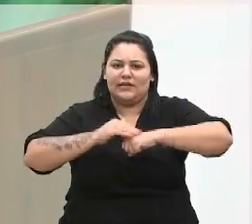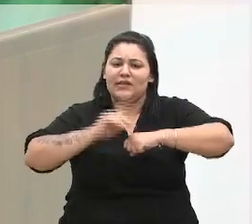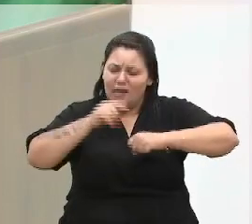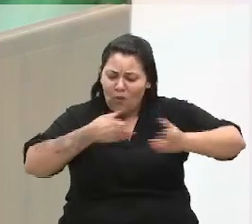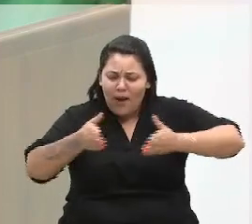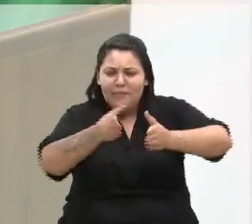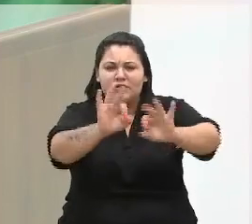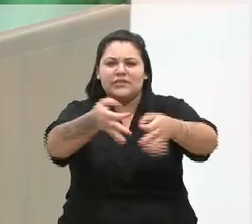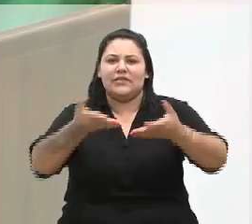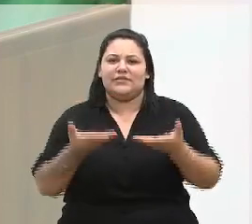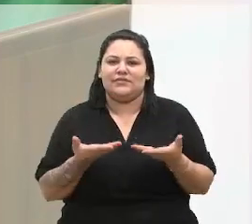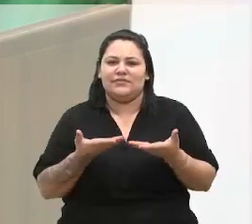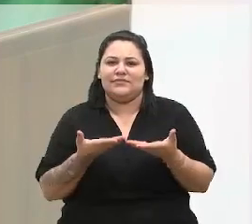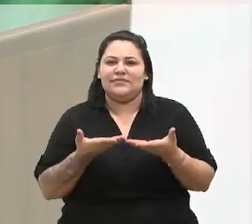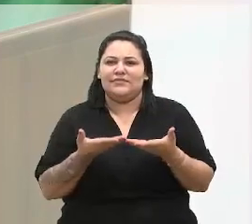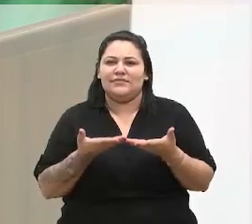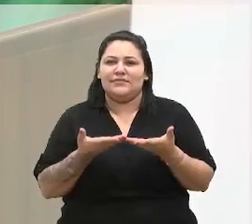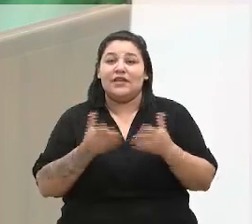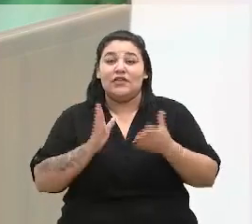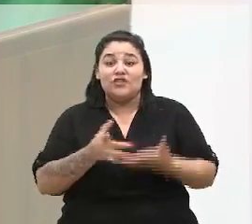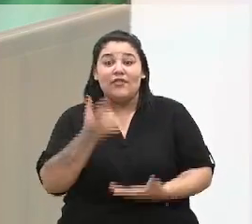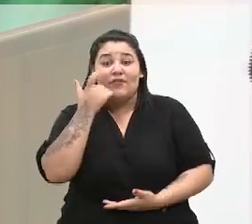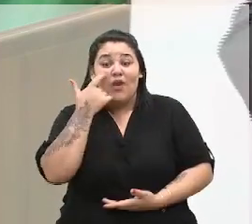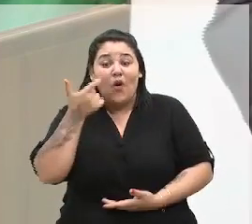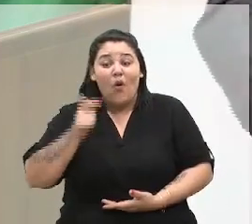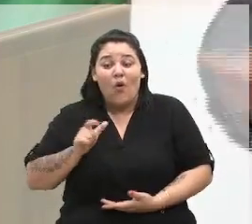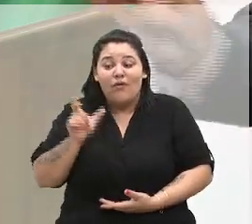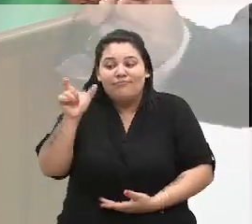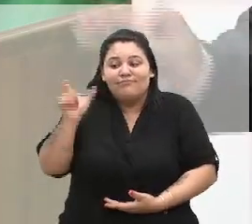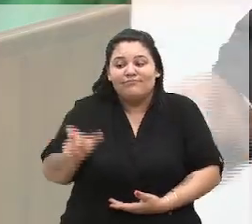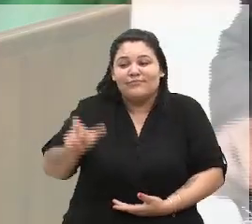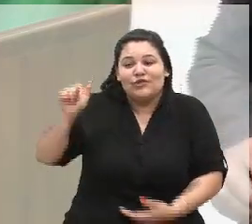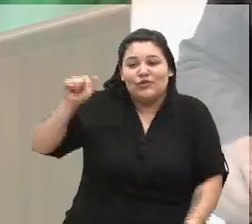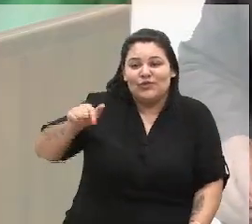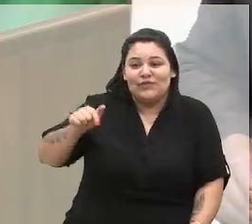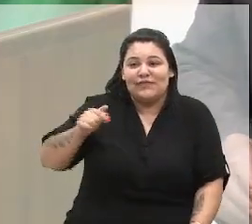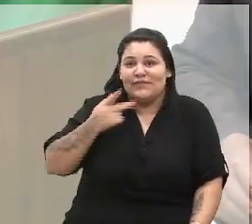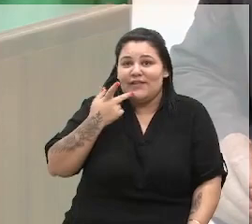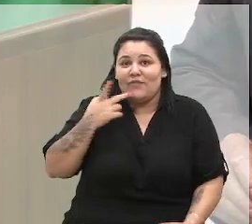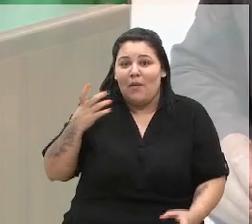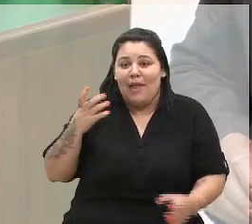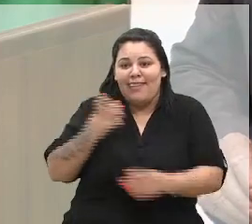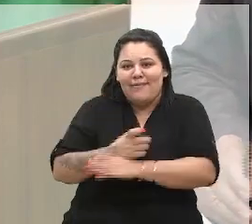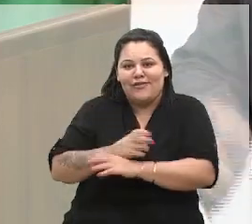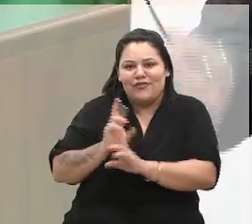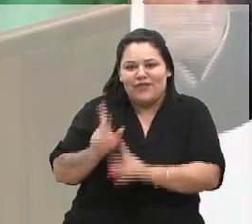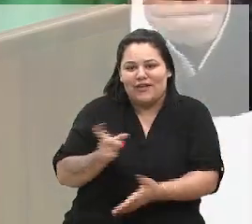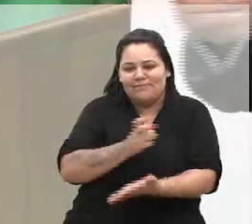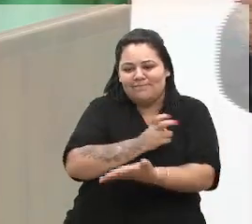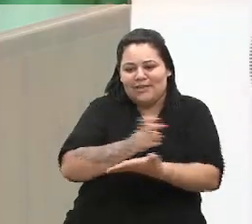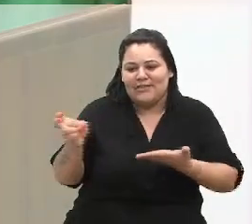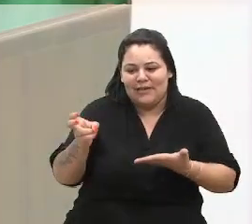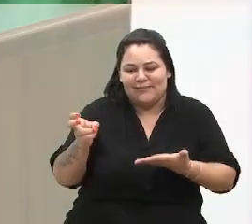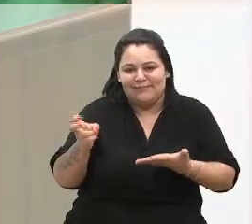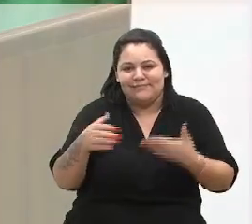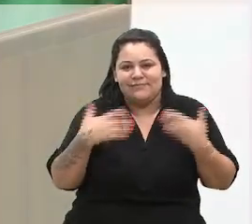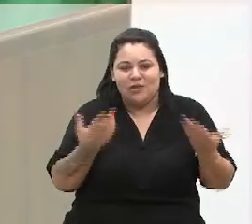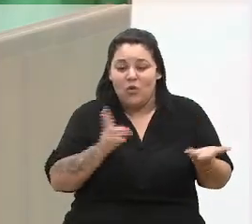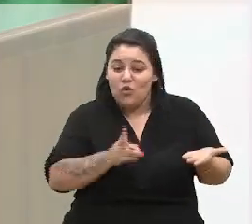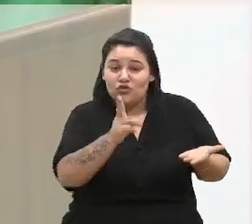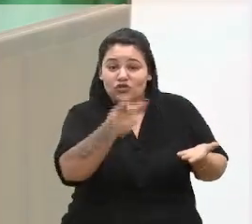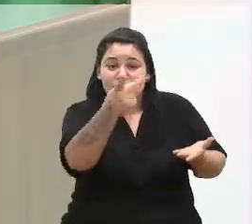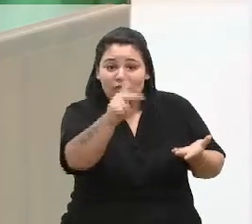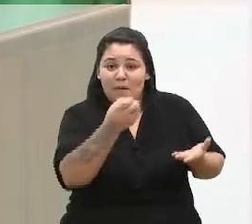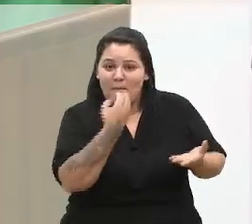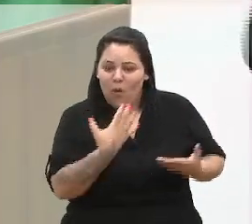Eu já vi um outro aqui que se dizia totalmente diferente e foi cassado. Então o senhor continua com a sua bondade.